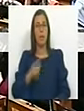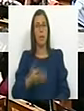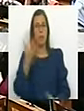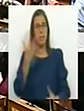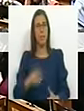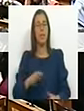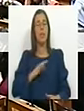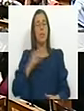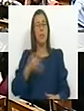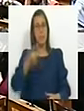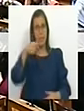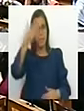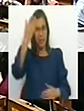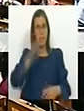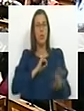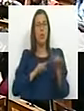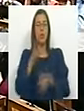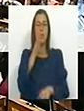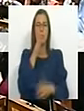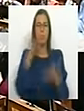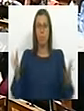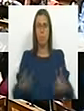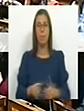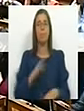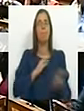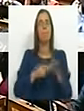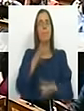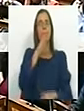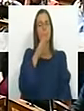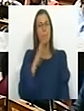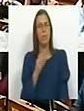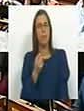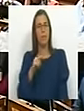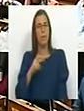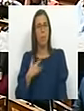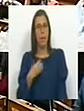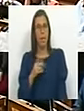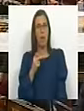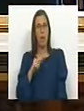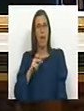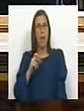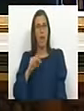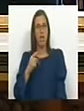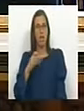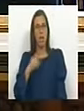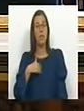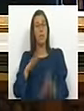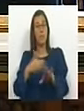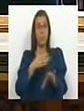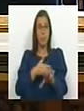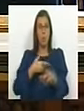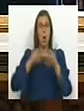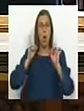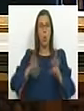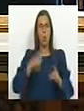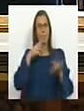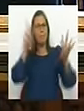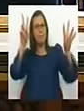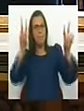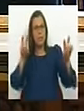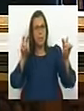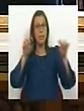Presidente, Senhora Presidente, senhoras e senhores deputados. Senhor deputado Fernando Anastácio, permita-me começar por fazer aqui uma